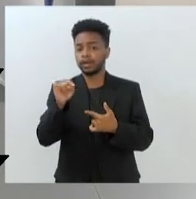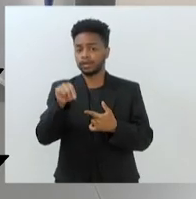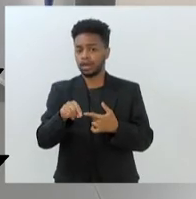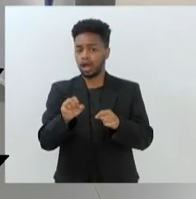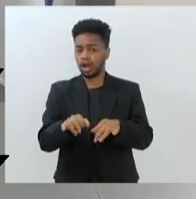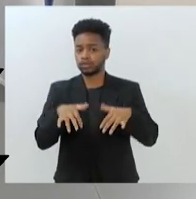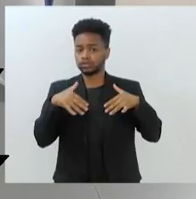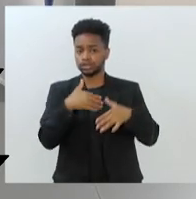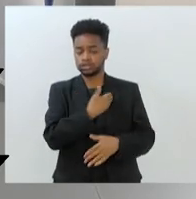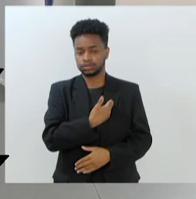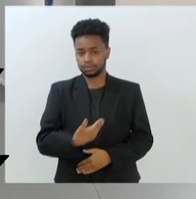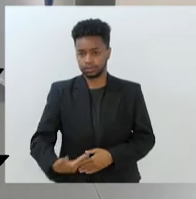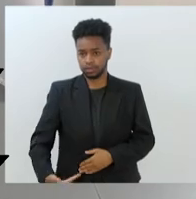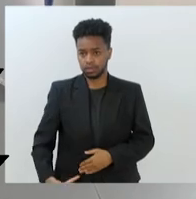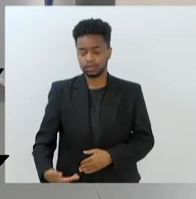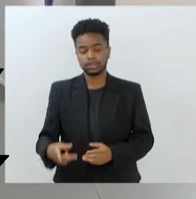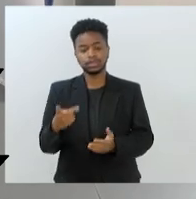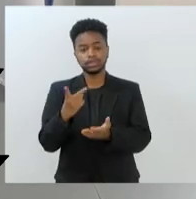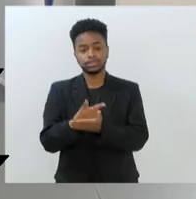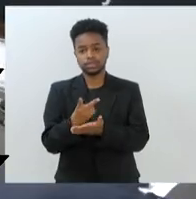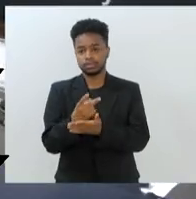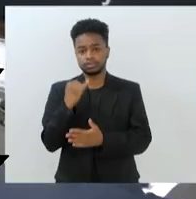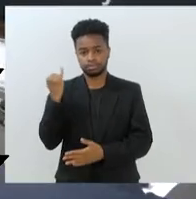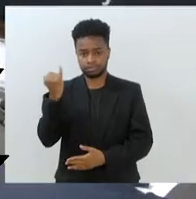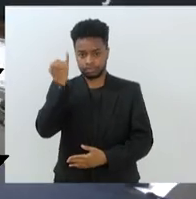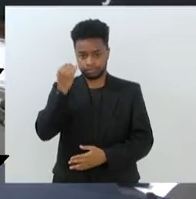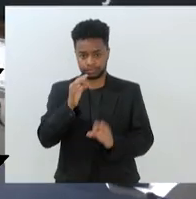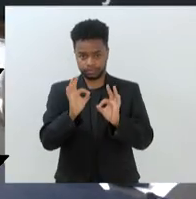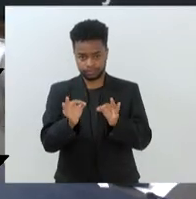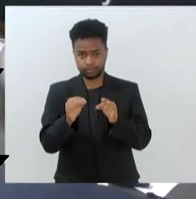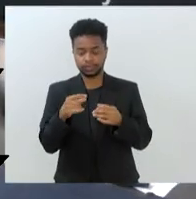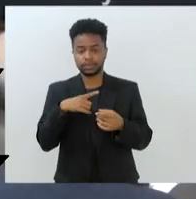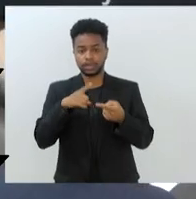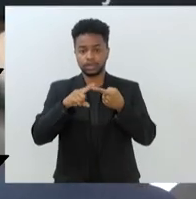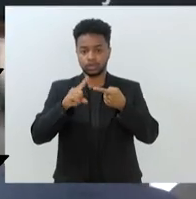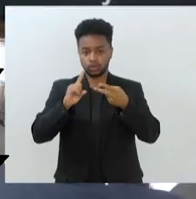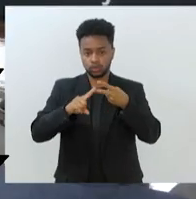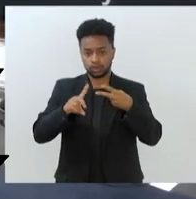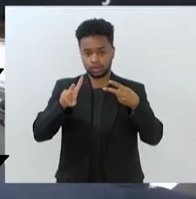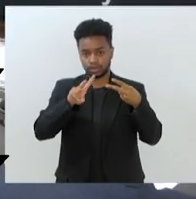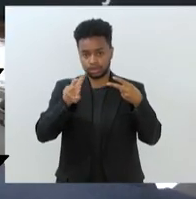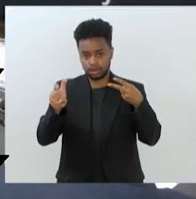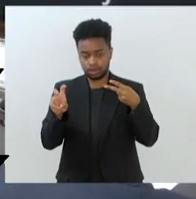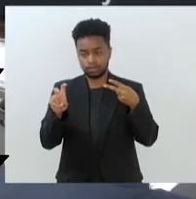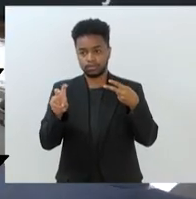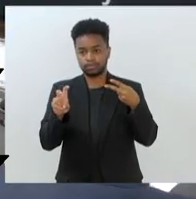audiência pública é sempre oportuna. São dois temas